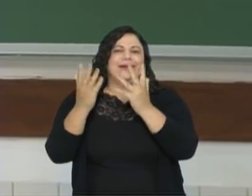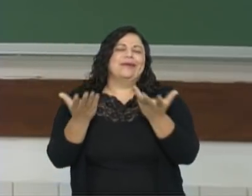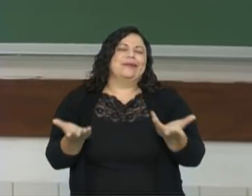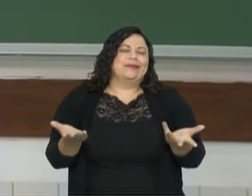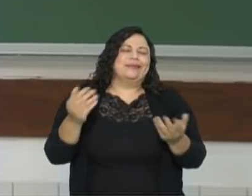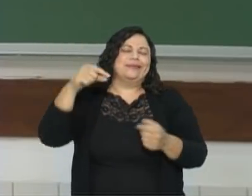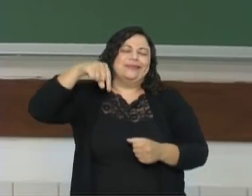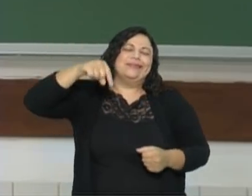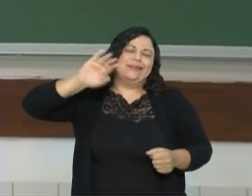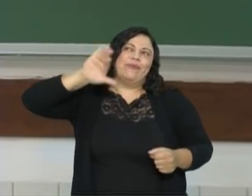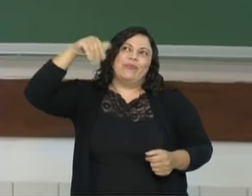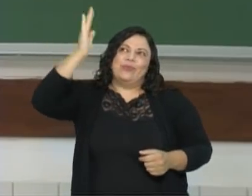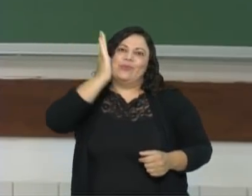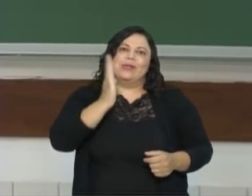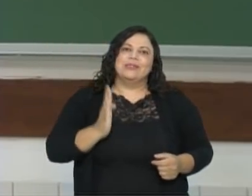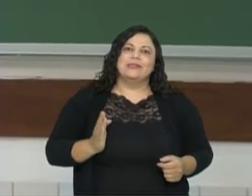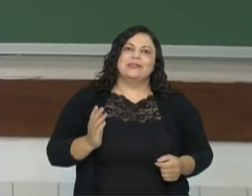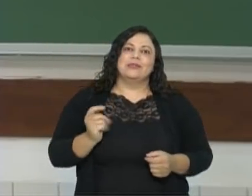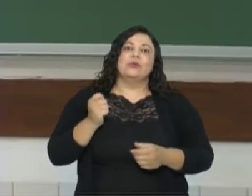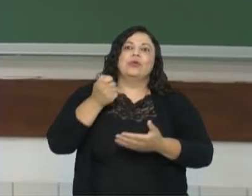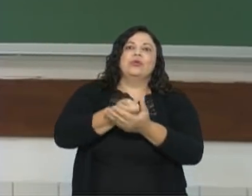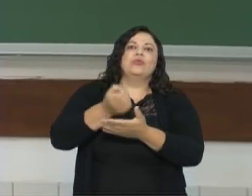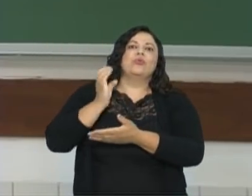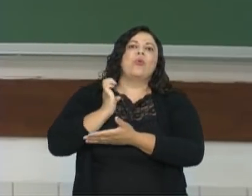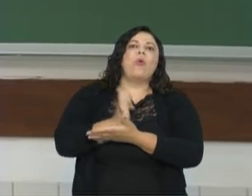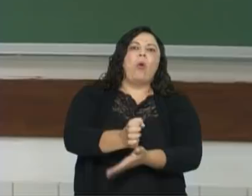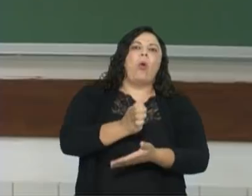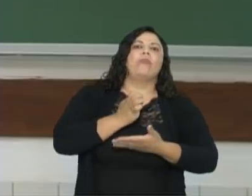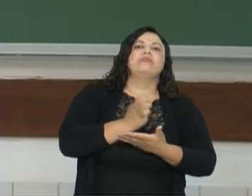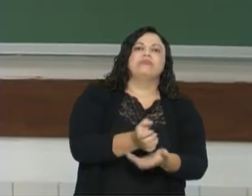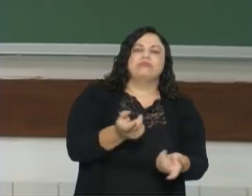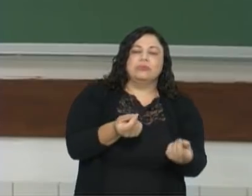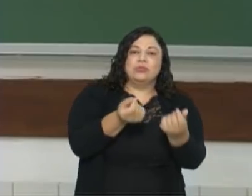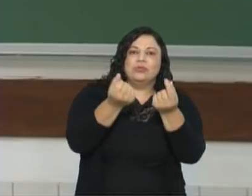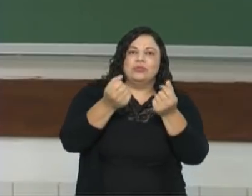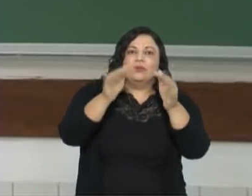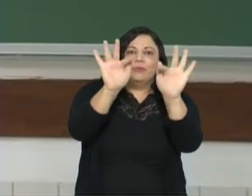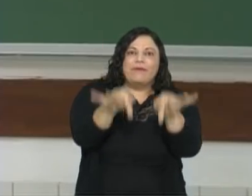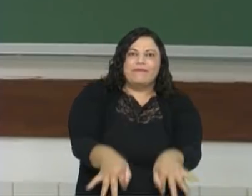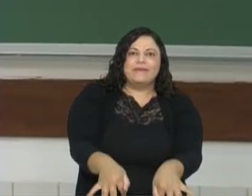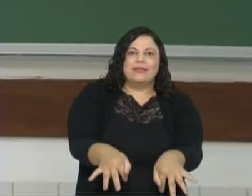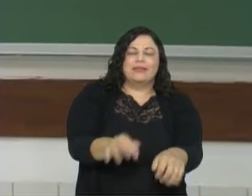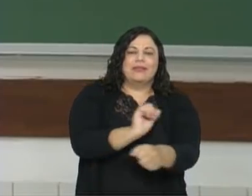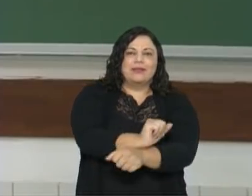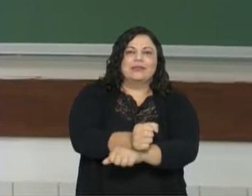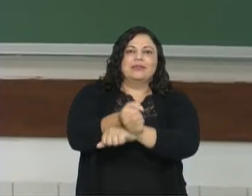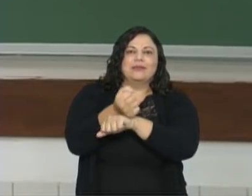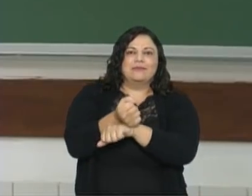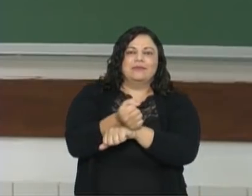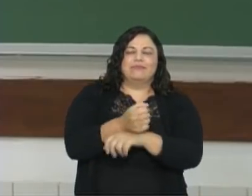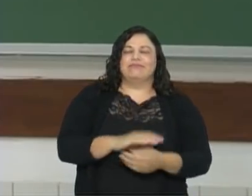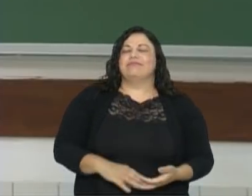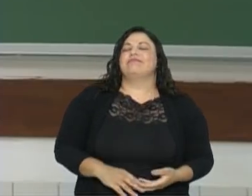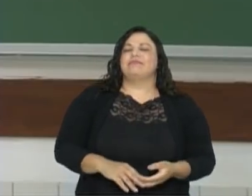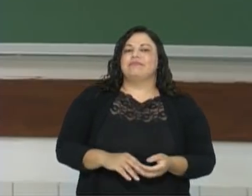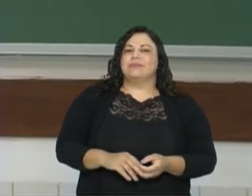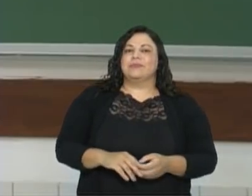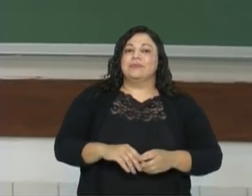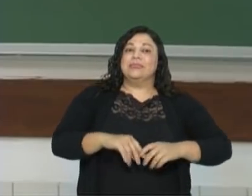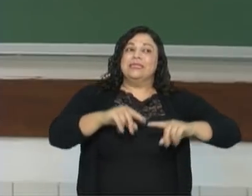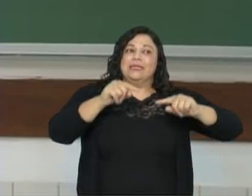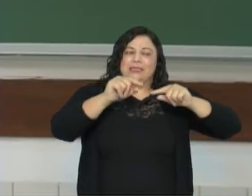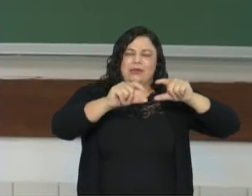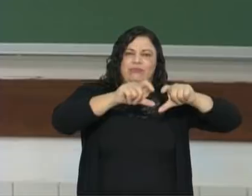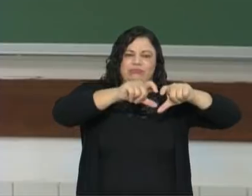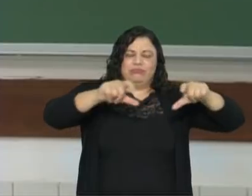o fim da escravidão no Brasil. Para quem não sabe, essa estrada aqui é da década de 1880,